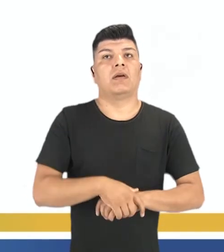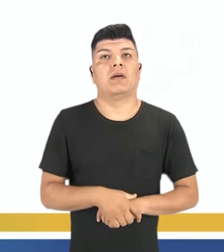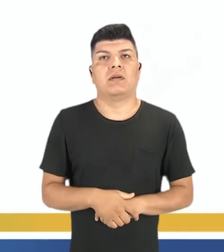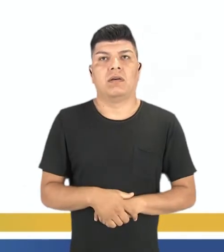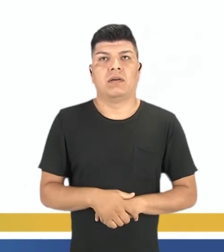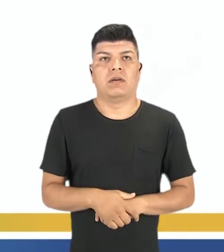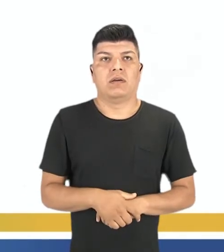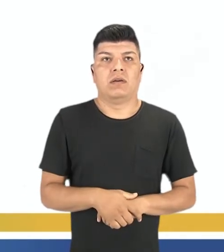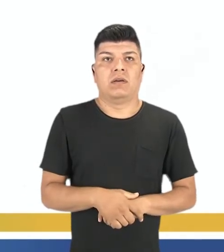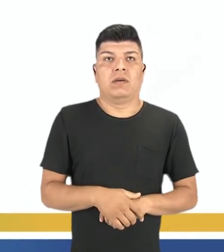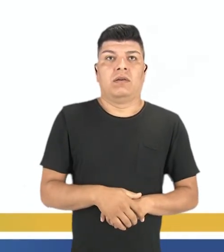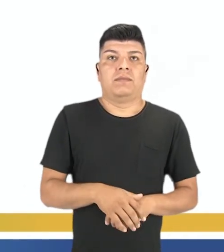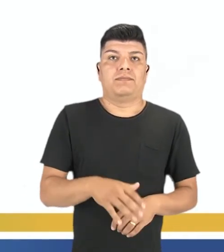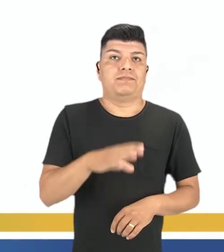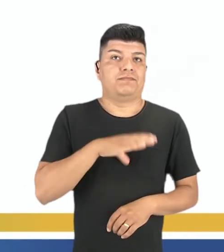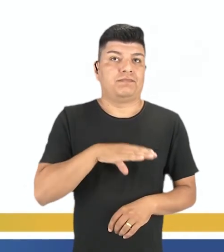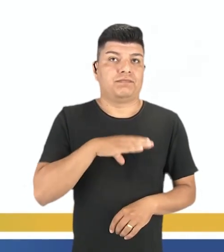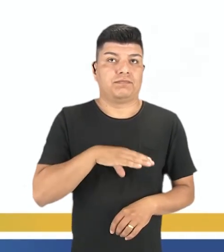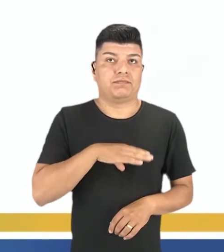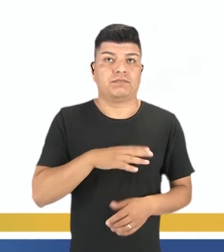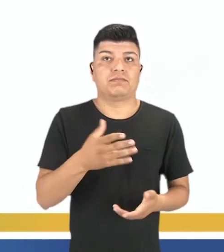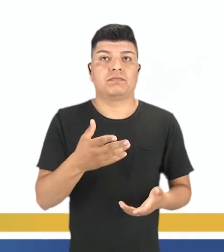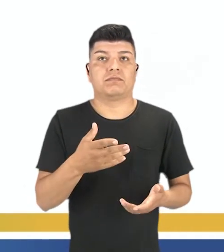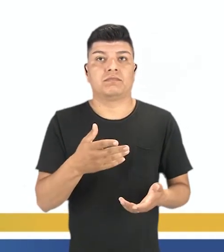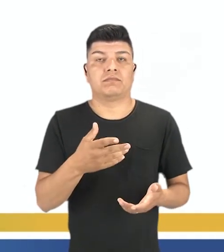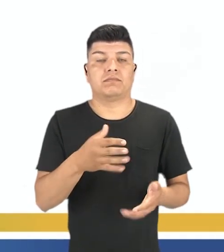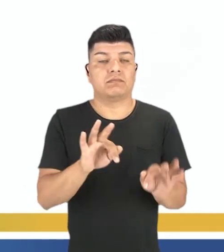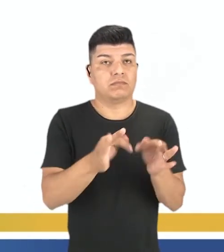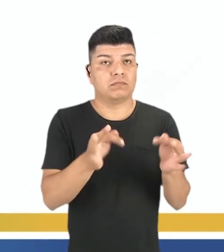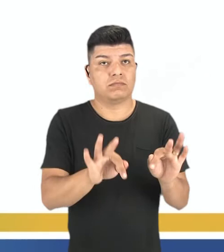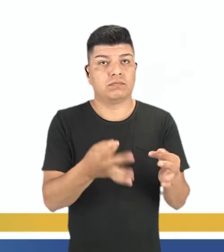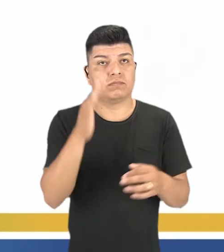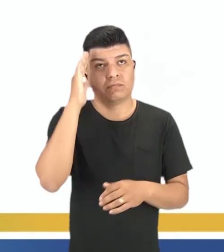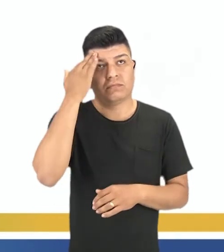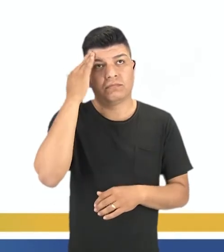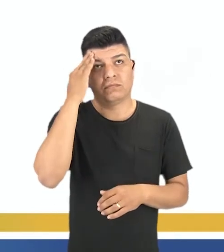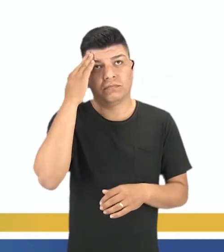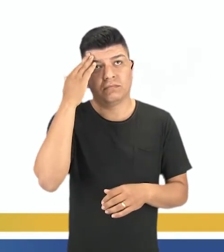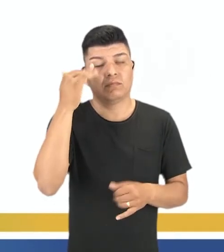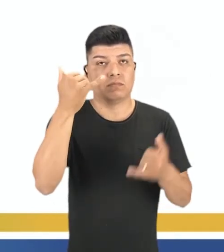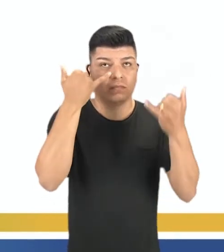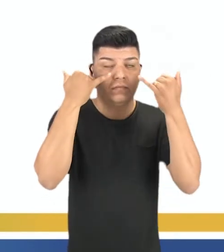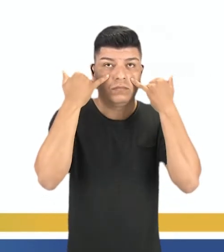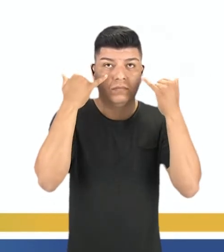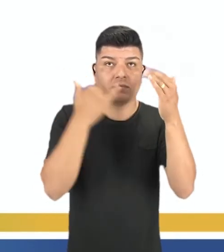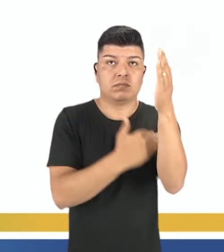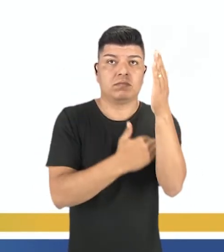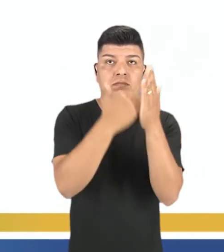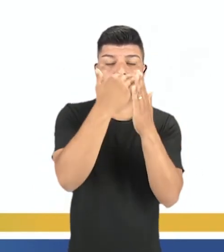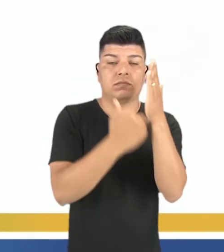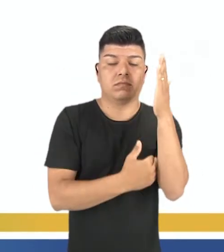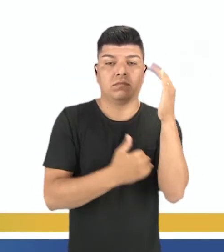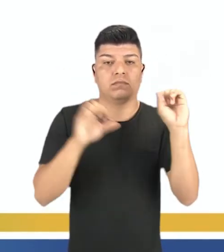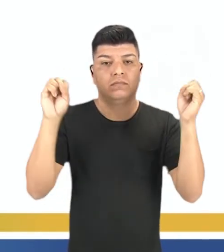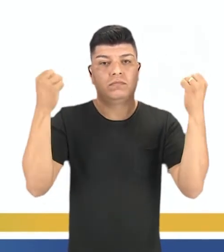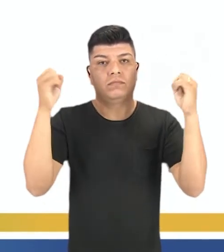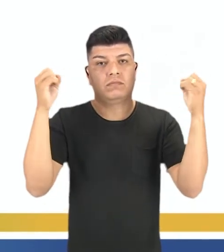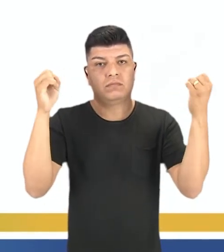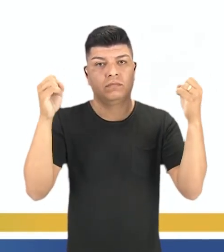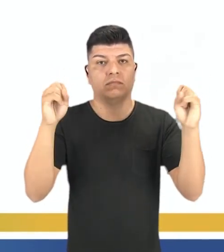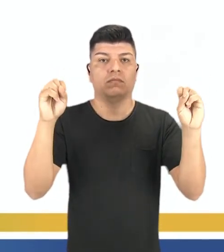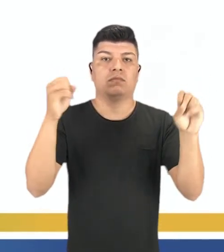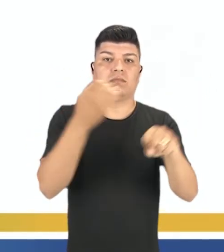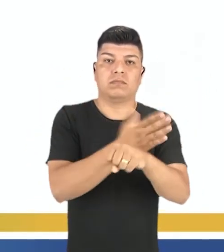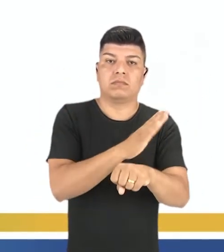população portuguesa, simples e de fácil compreensão, que permite obter informações relevantes sobre o nível de atividade física, hábito de